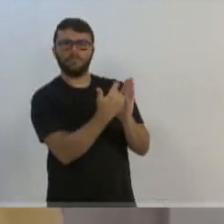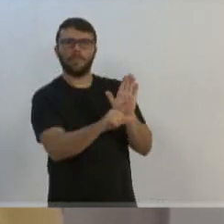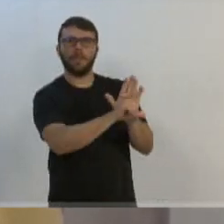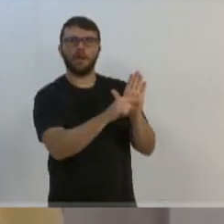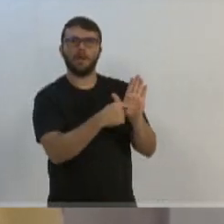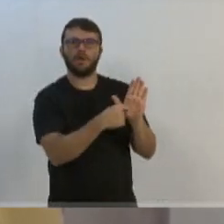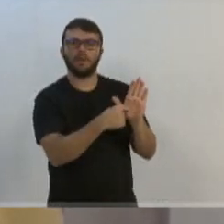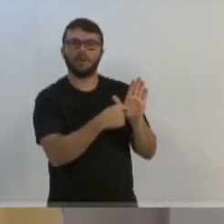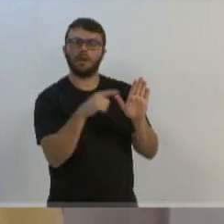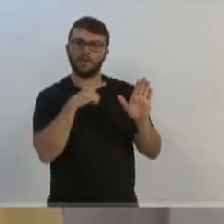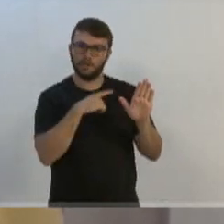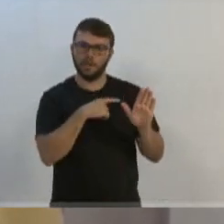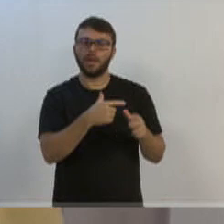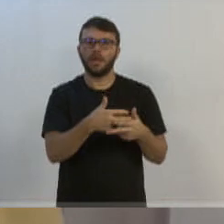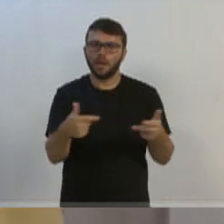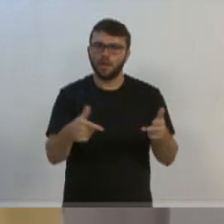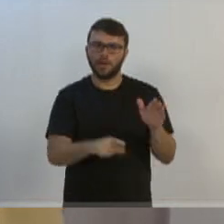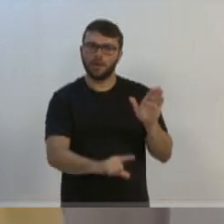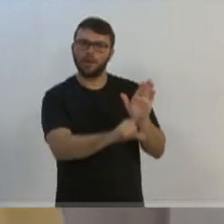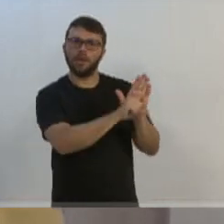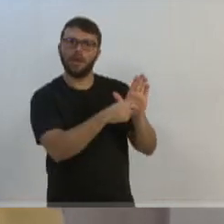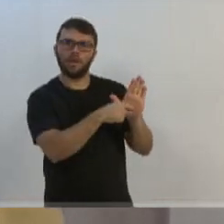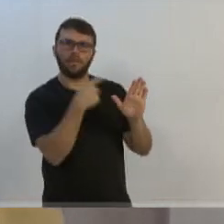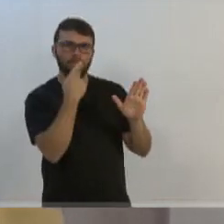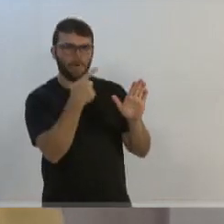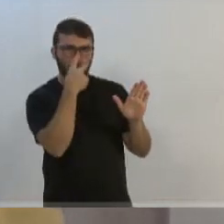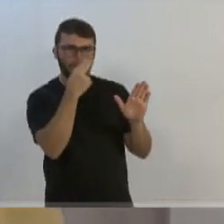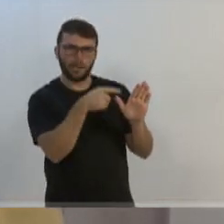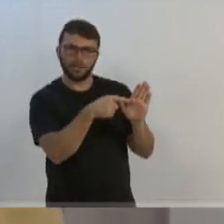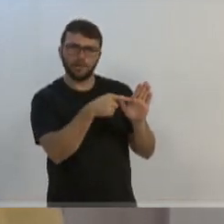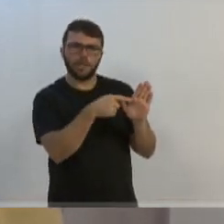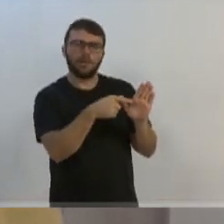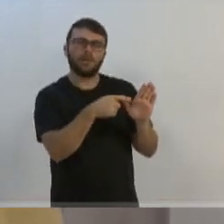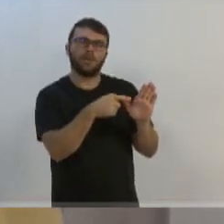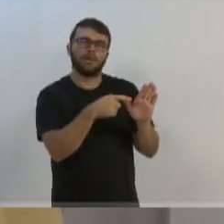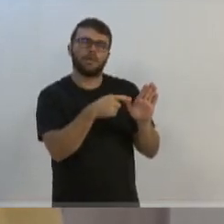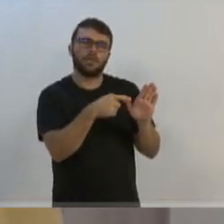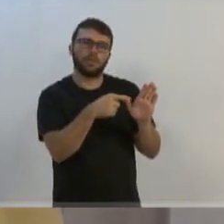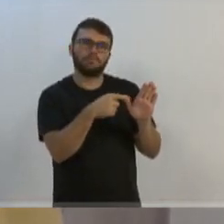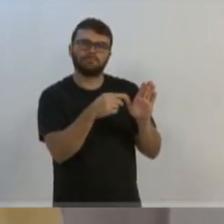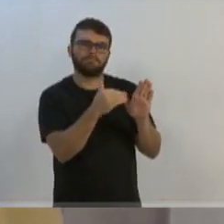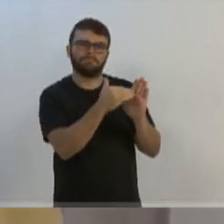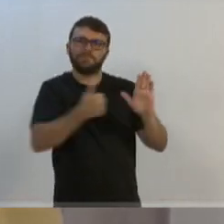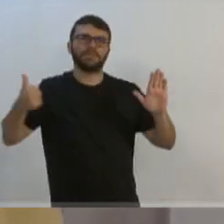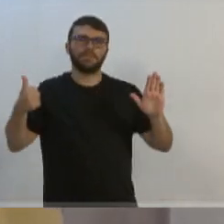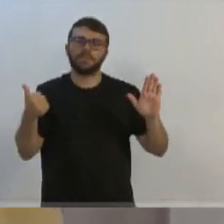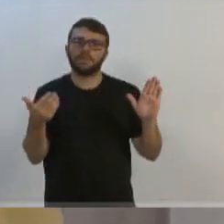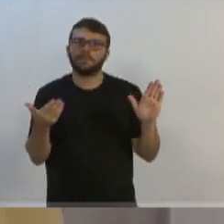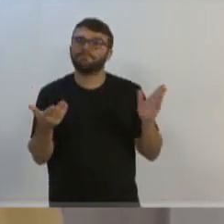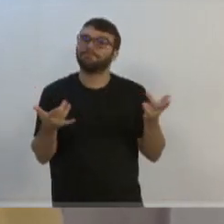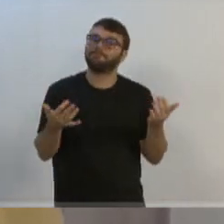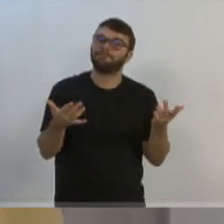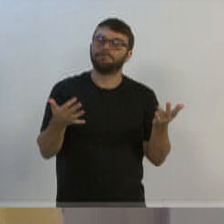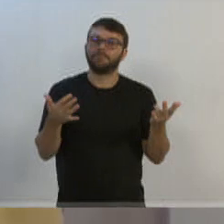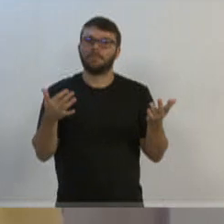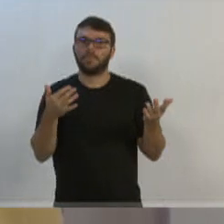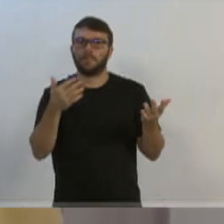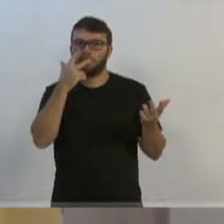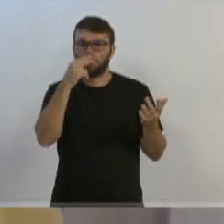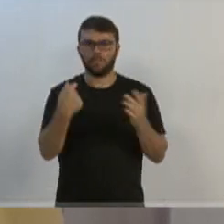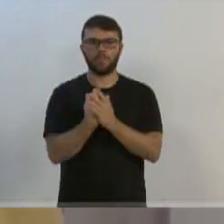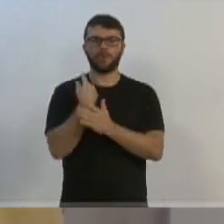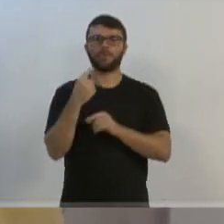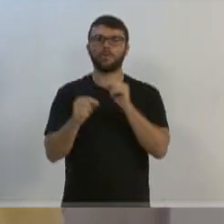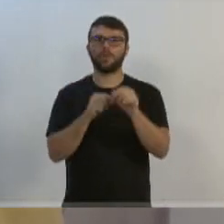hora que nós temos aqui um princípio da legalidade, que ele foi totalmente retirado, que o tolhido, né, me perguntaram o